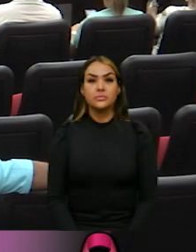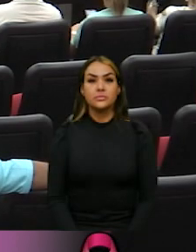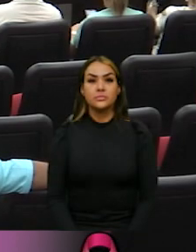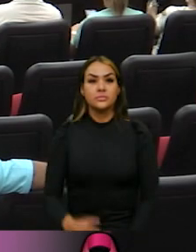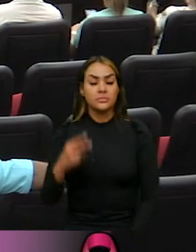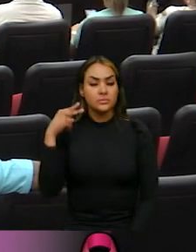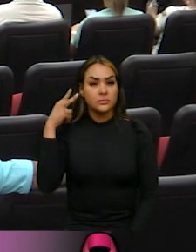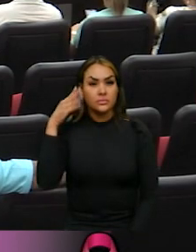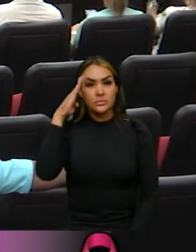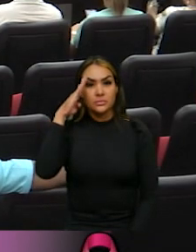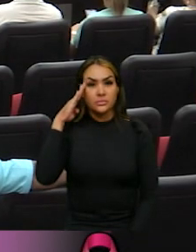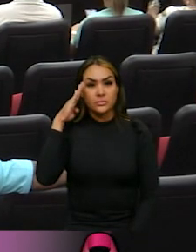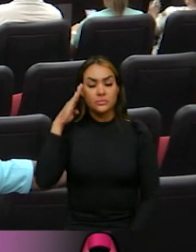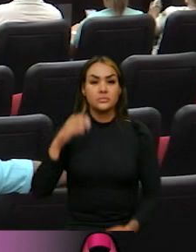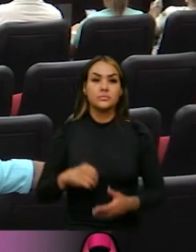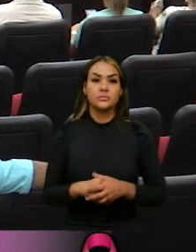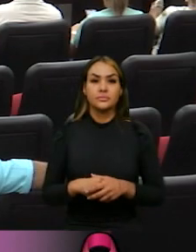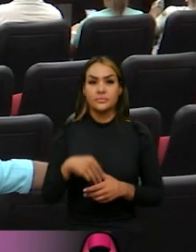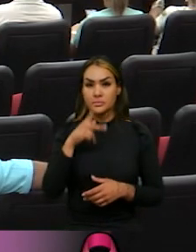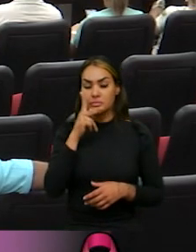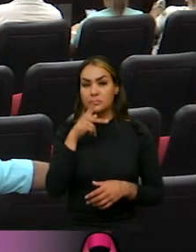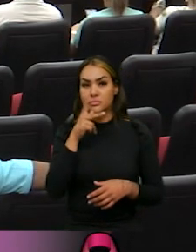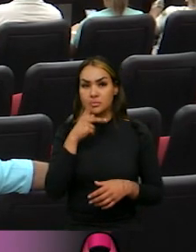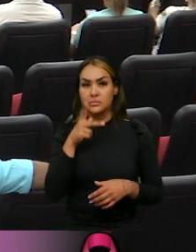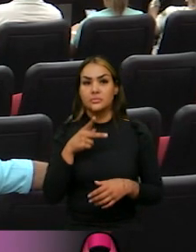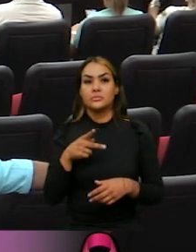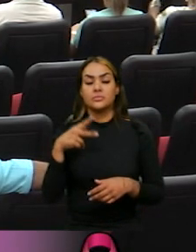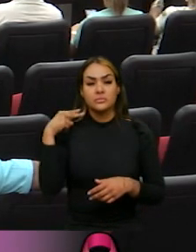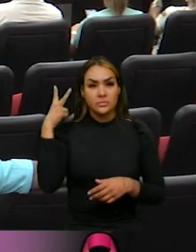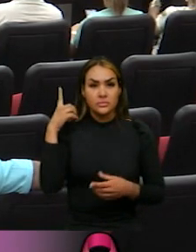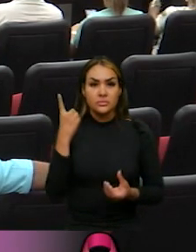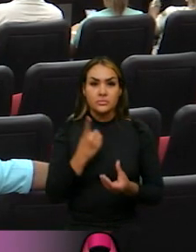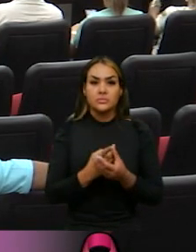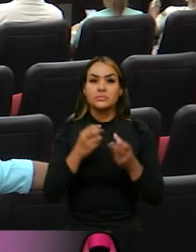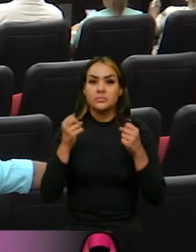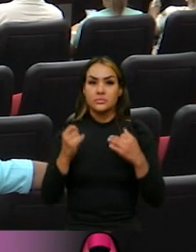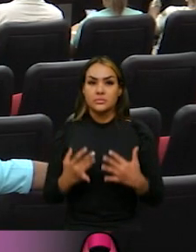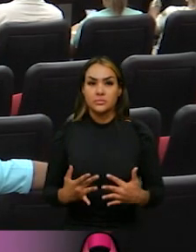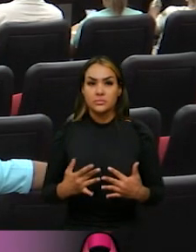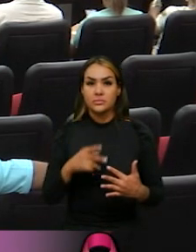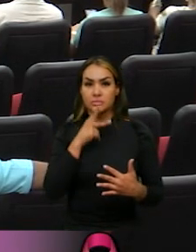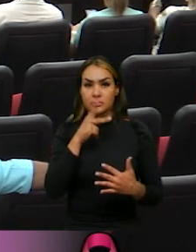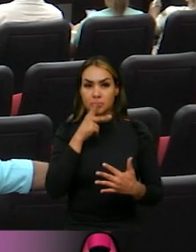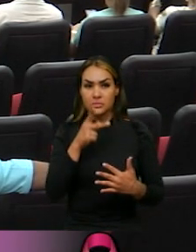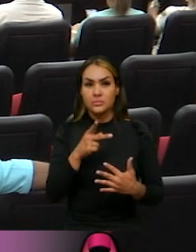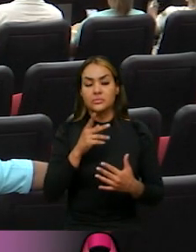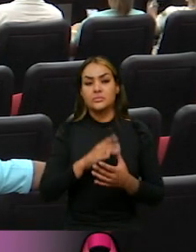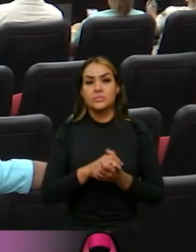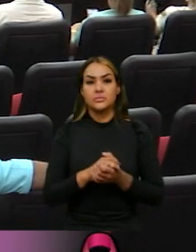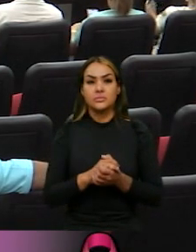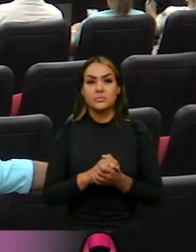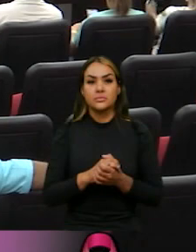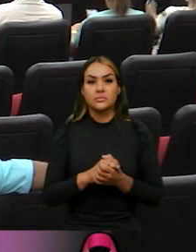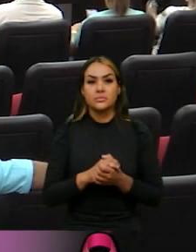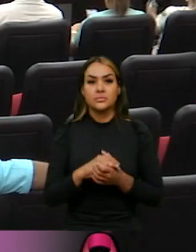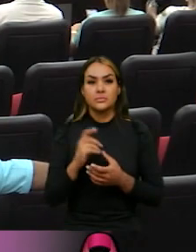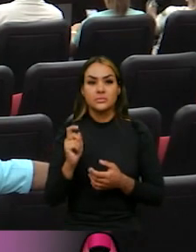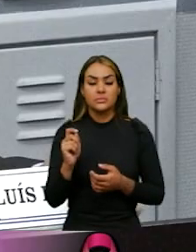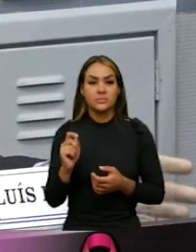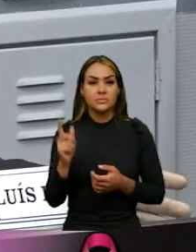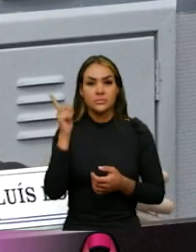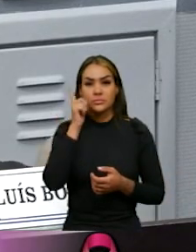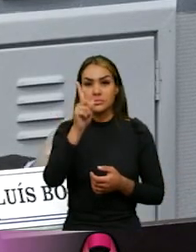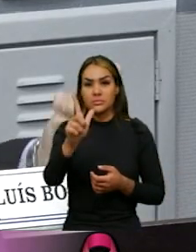Apenas para confirmar, então, as palavras do vereador Dunga, que já explicou, né, já explanou aqui a respeito desse feito,